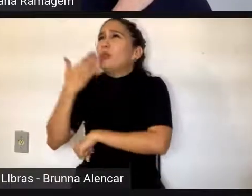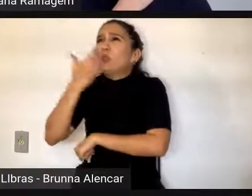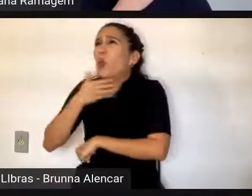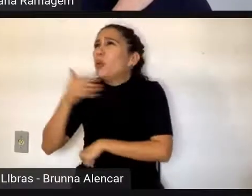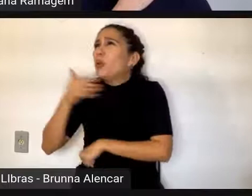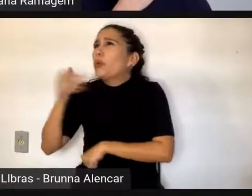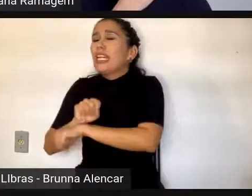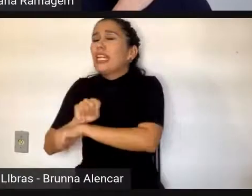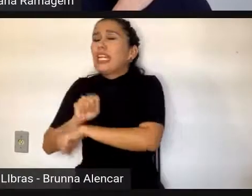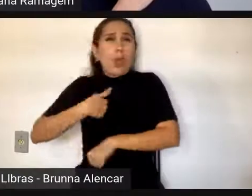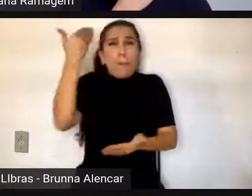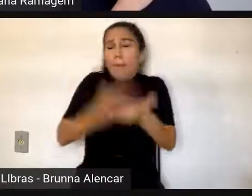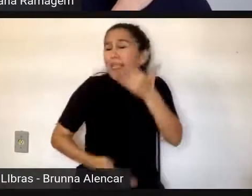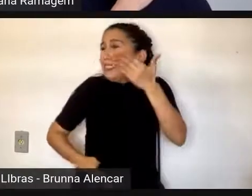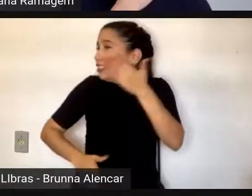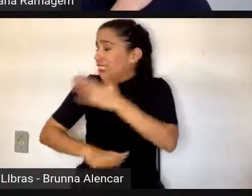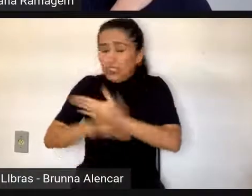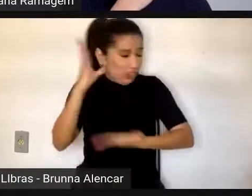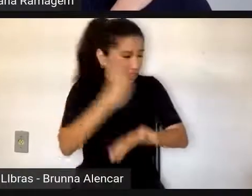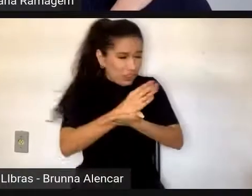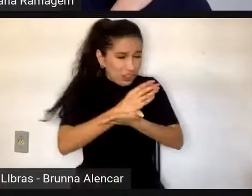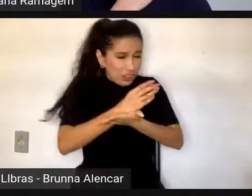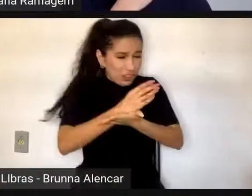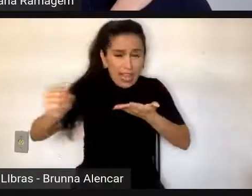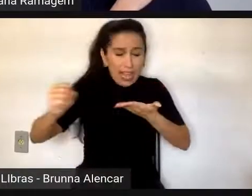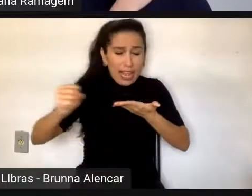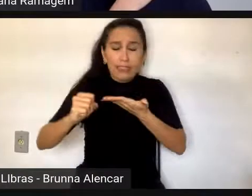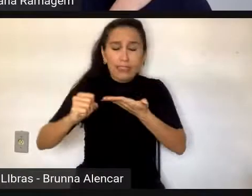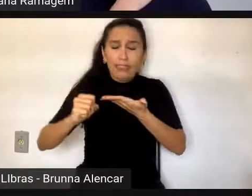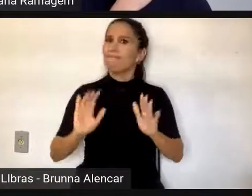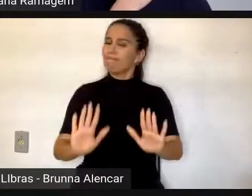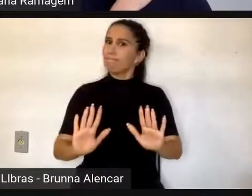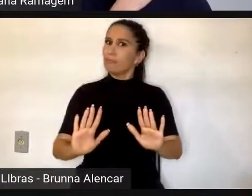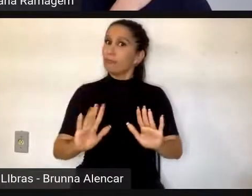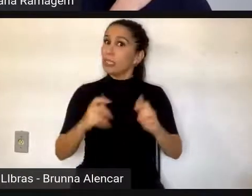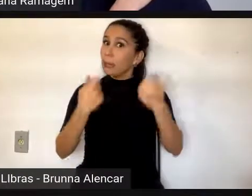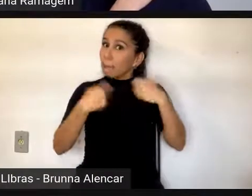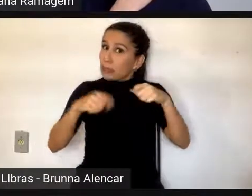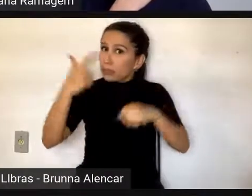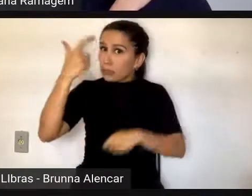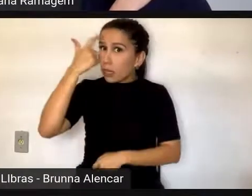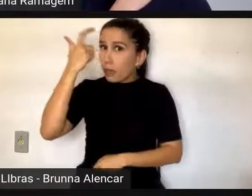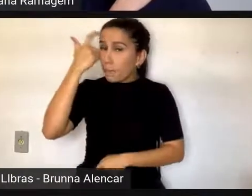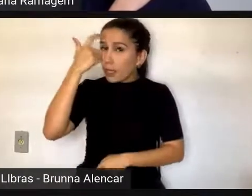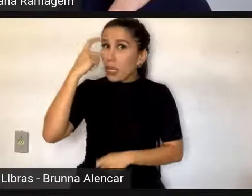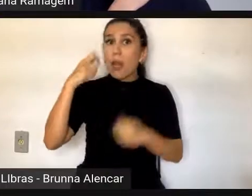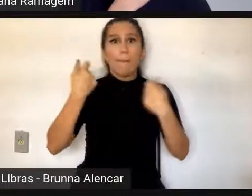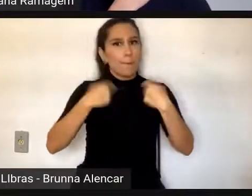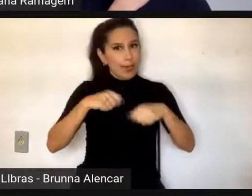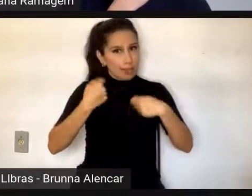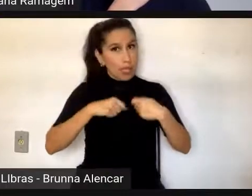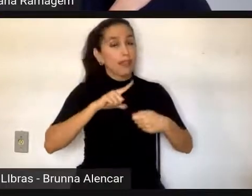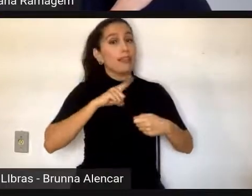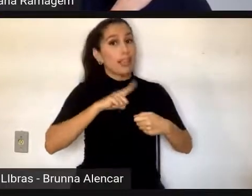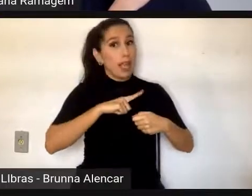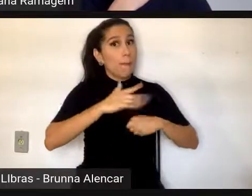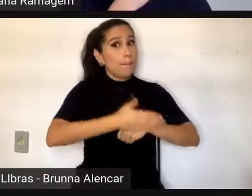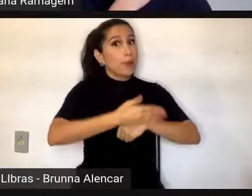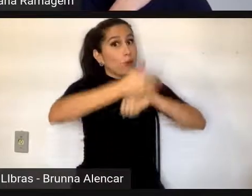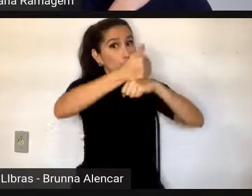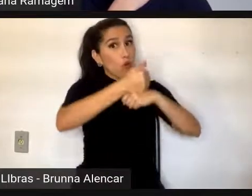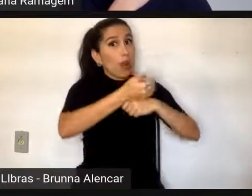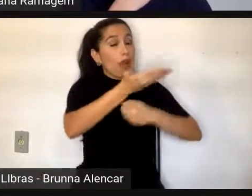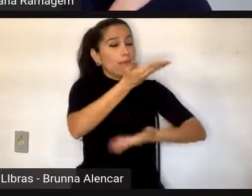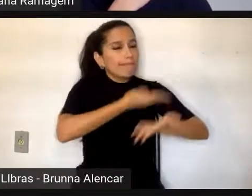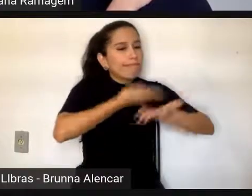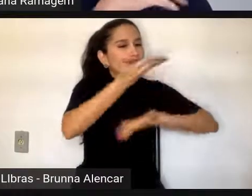tá? Isso pode ser um indicativo, né, de que eu preciso buscar ajuda, né, para minha saúde